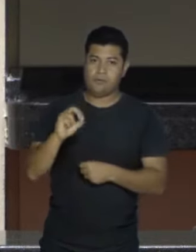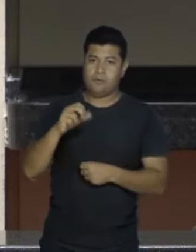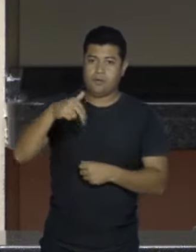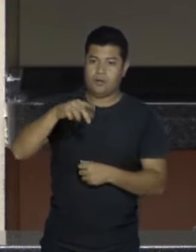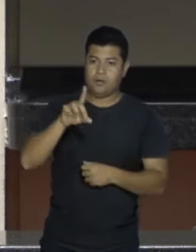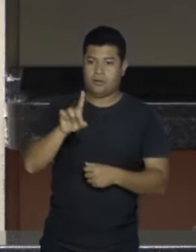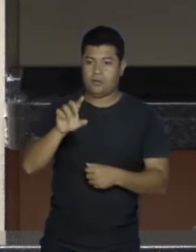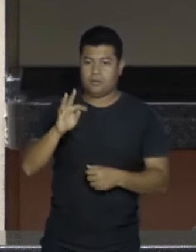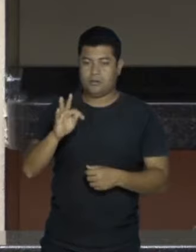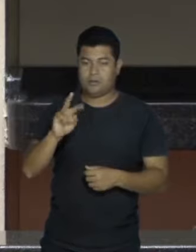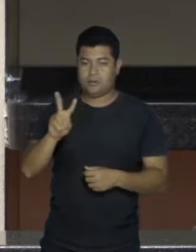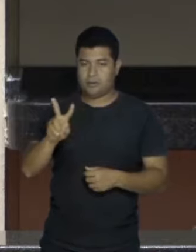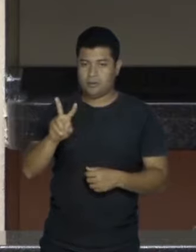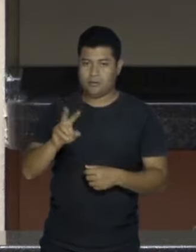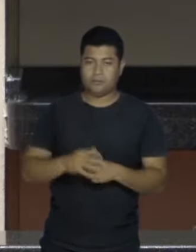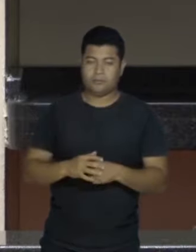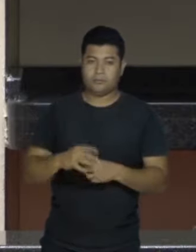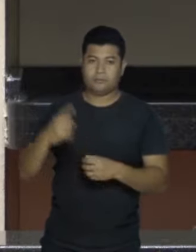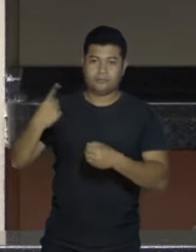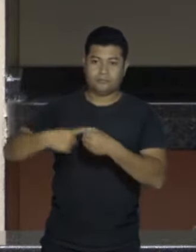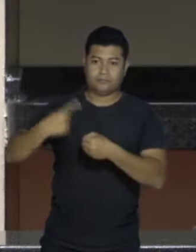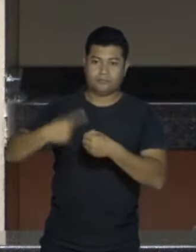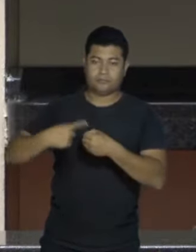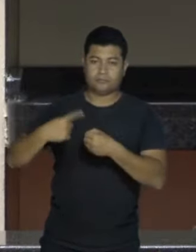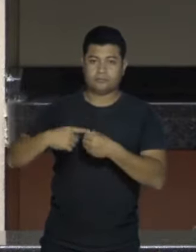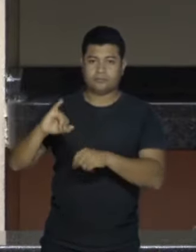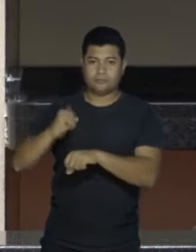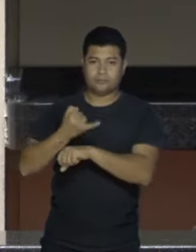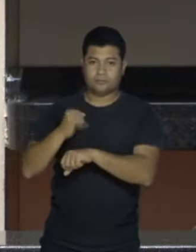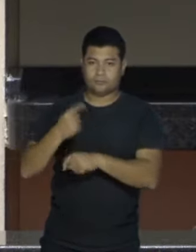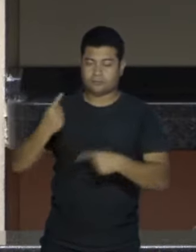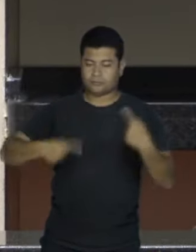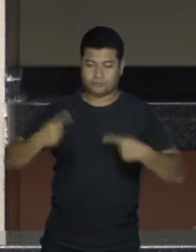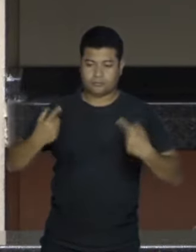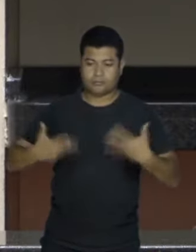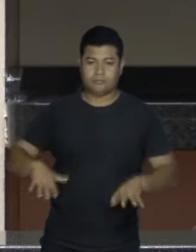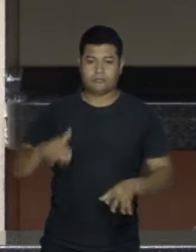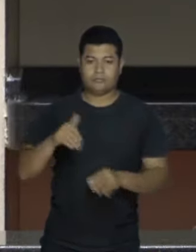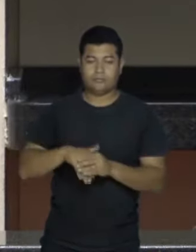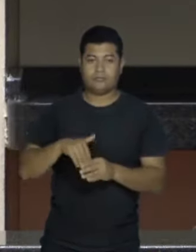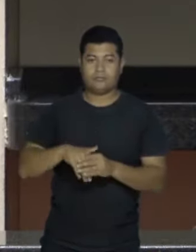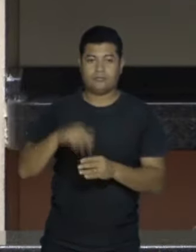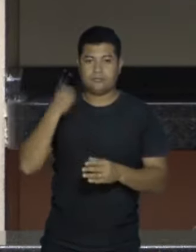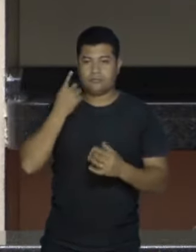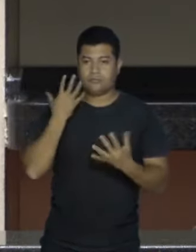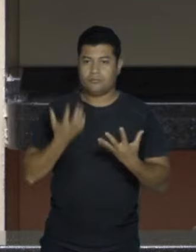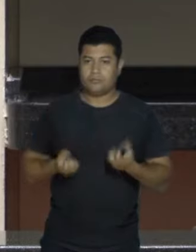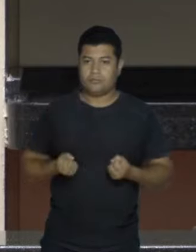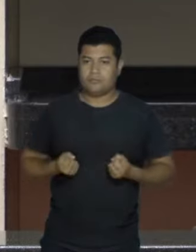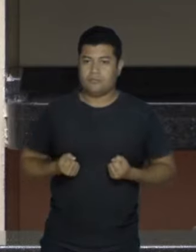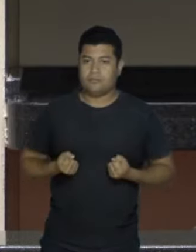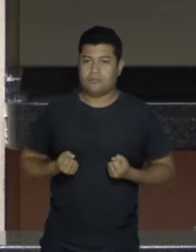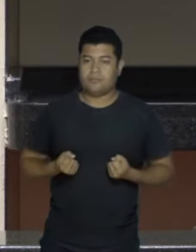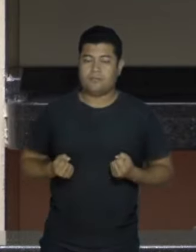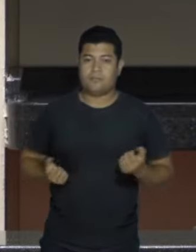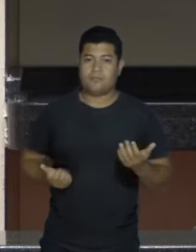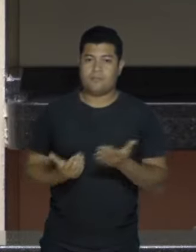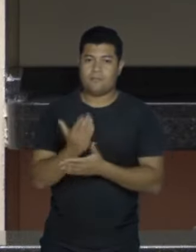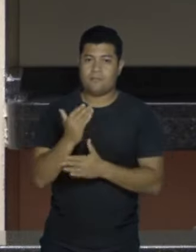Record no município de Joinville em discussão lá vendo Quem Queira discutir na invocação deputados que aprovam permanência não se encontra